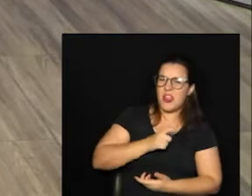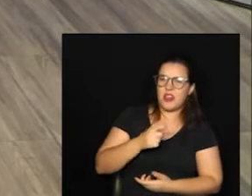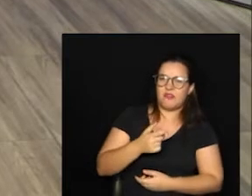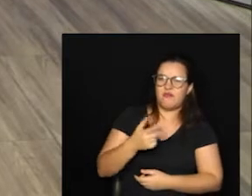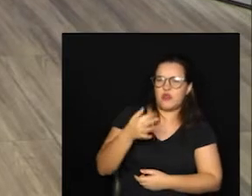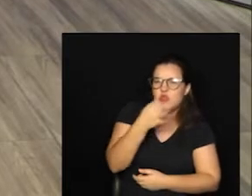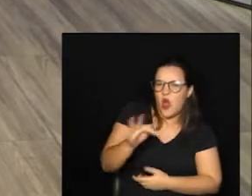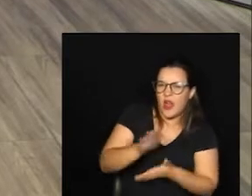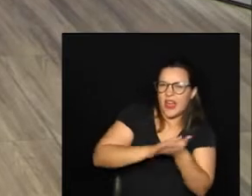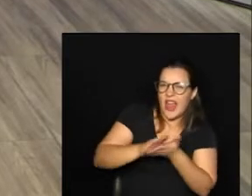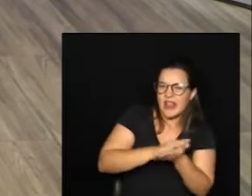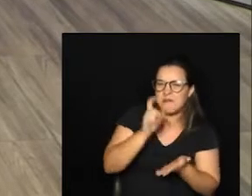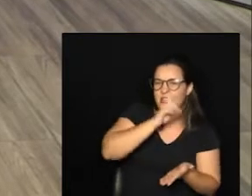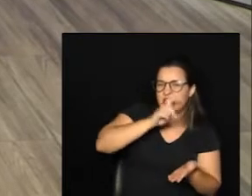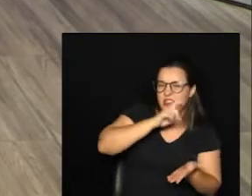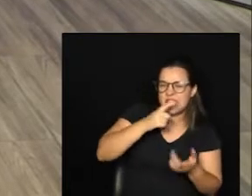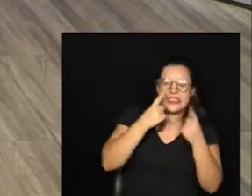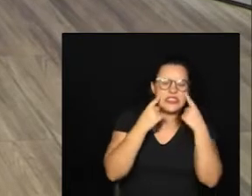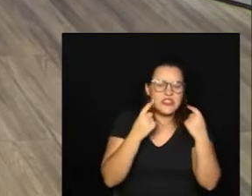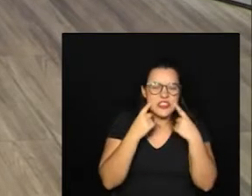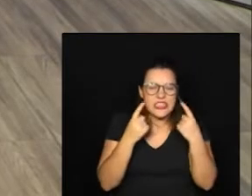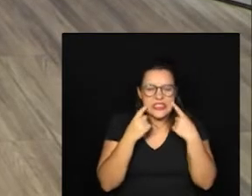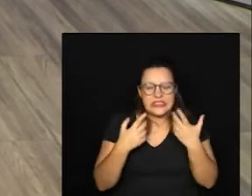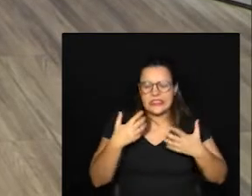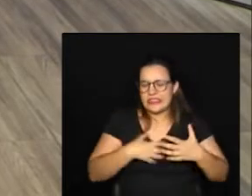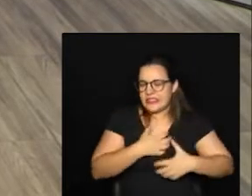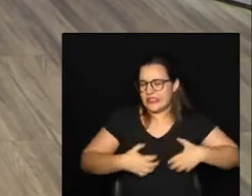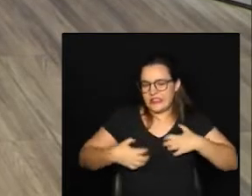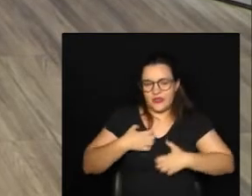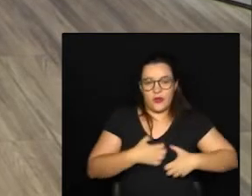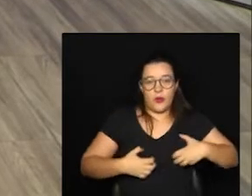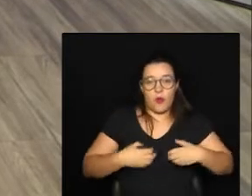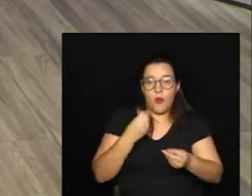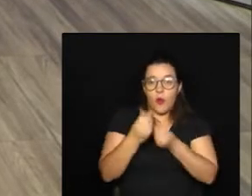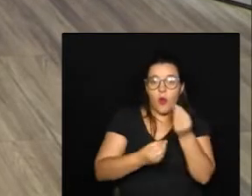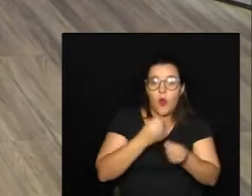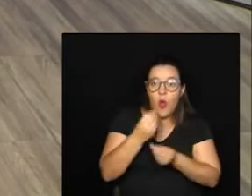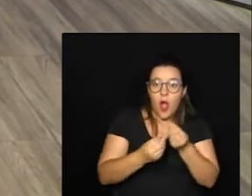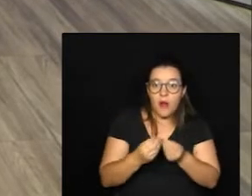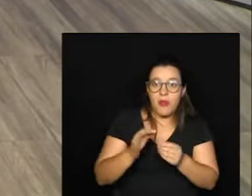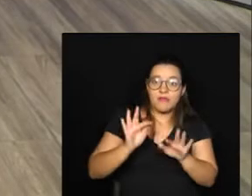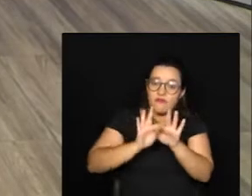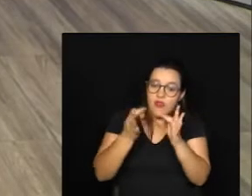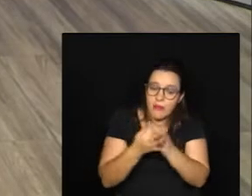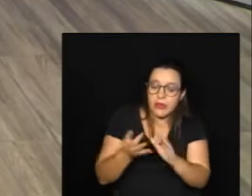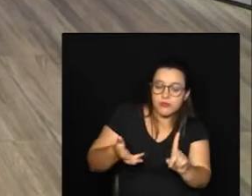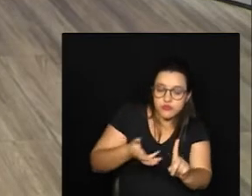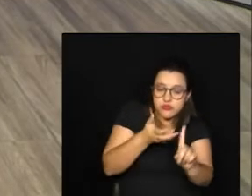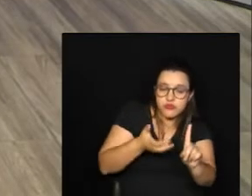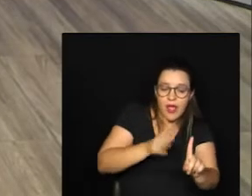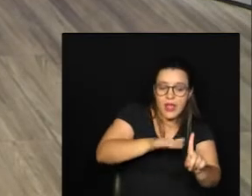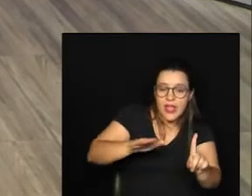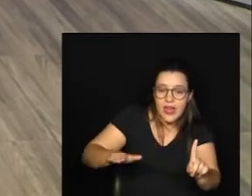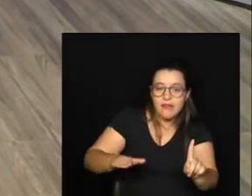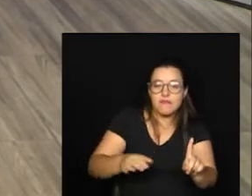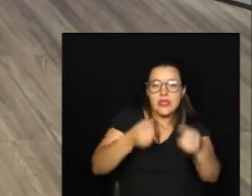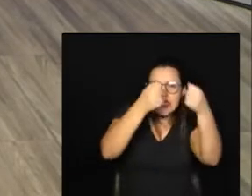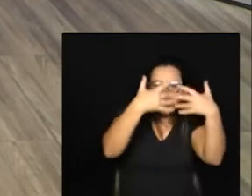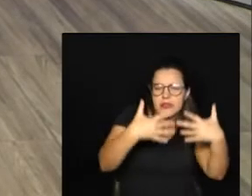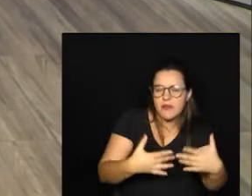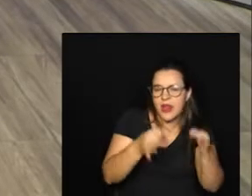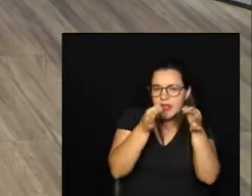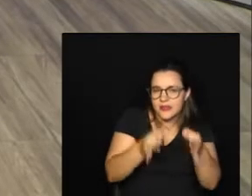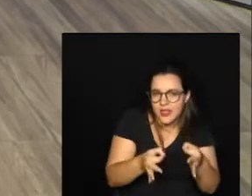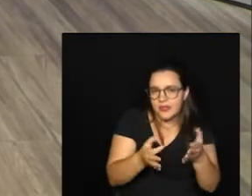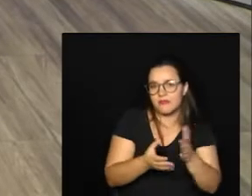mais tomar vacina, chora. Como é que deve ser essa relação e esse incentivo do pai com a criança? Seja bem-vinda e